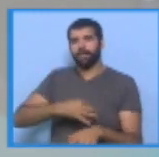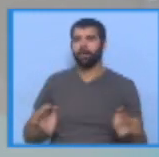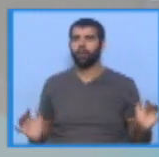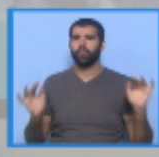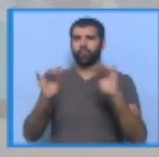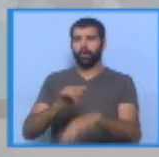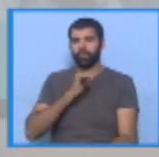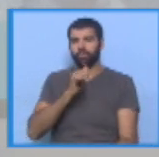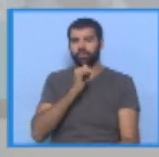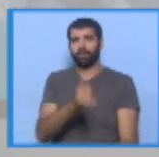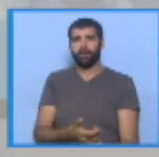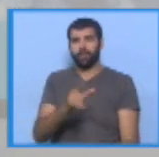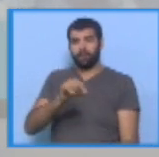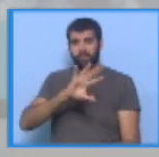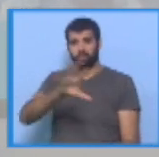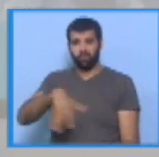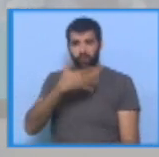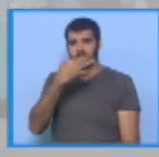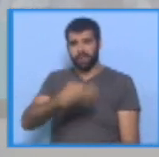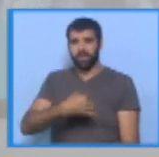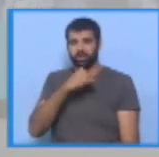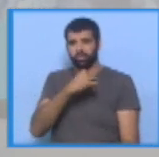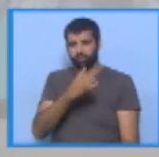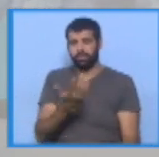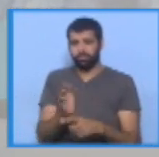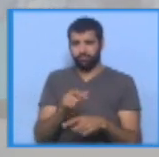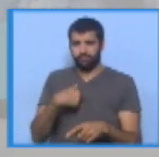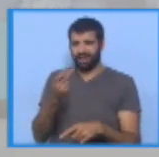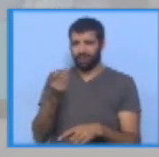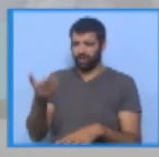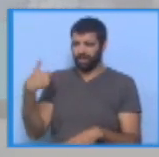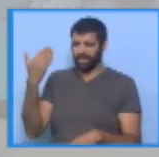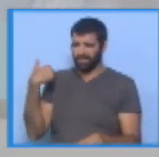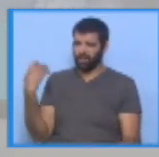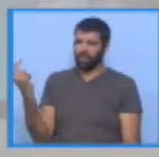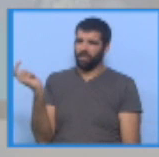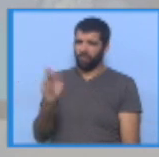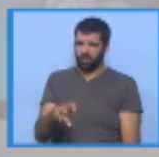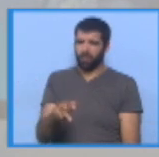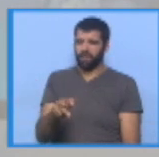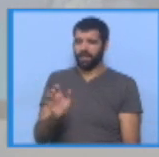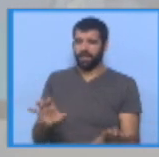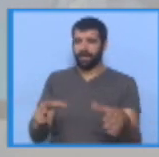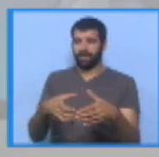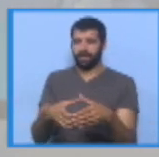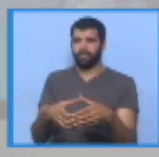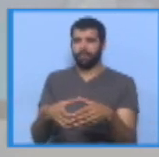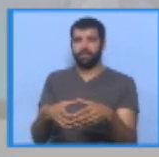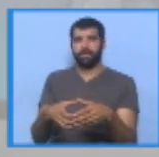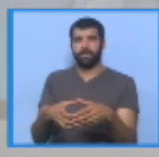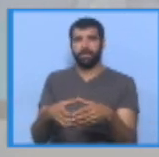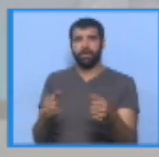até de todo o mundo. Aliás, há alguns anos esteve lá uma equipa